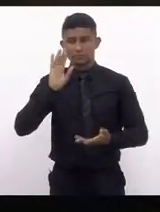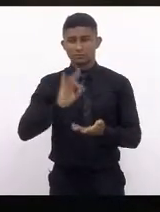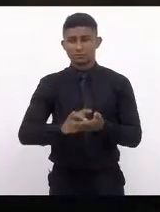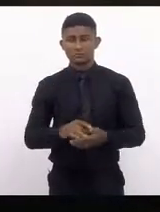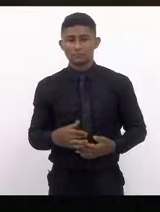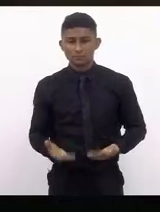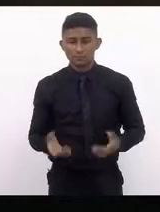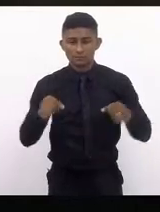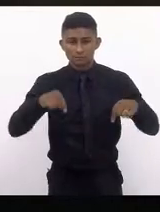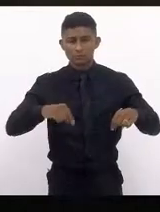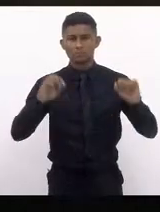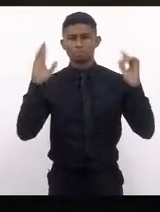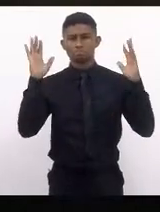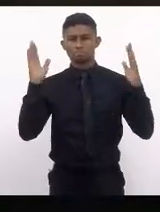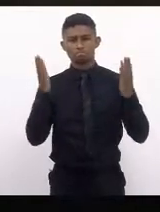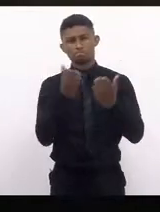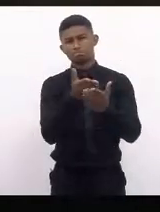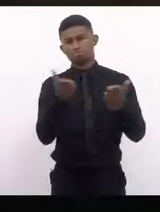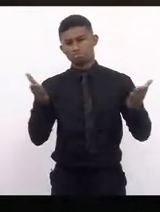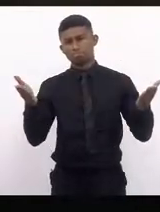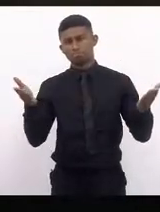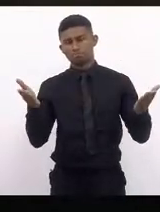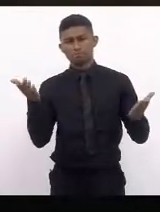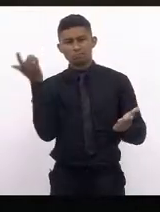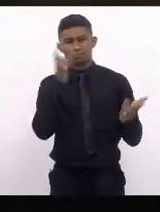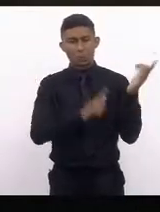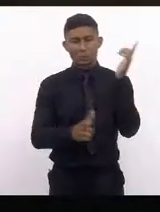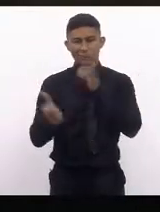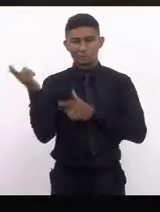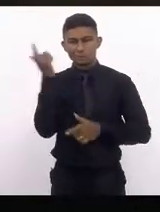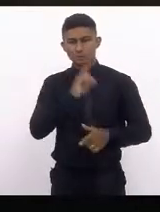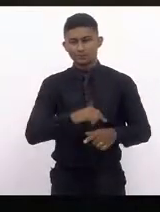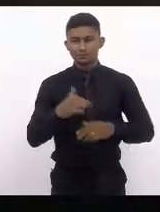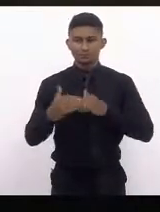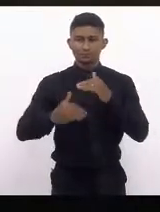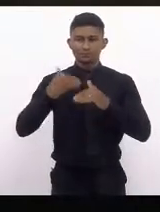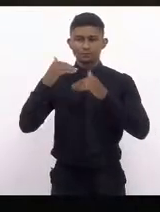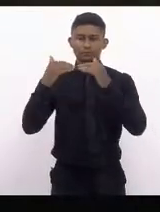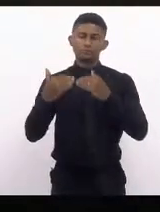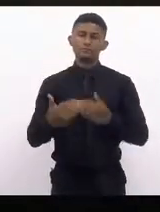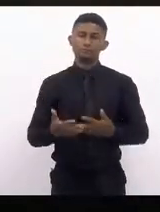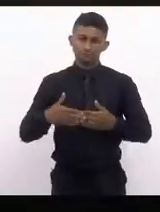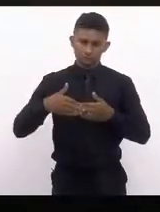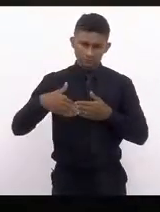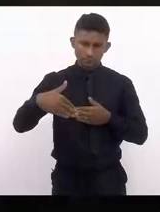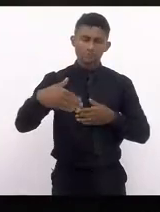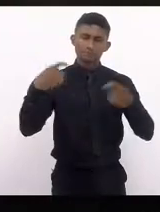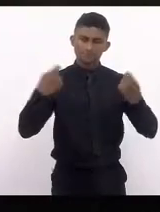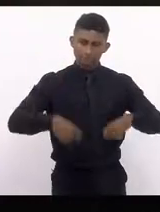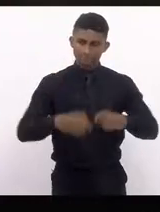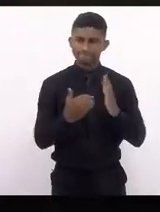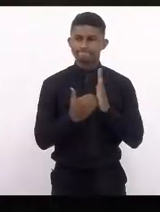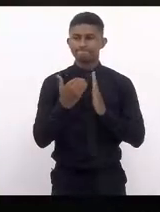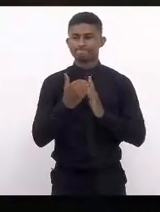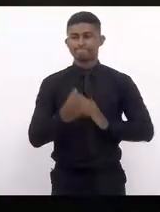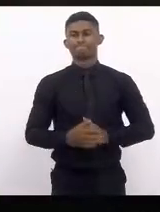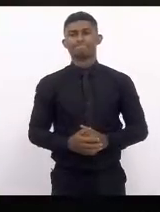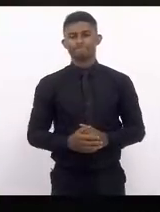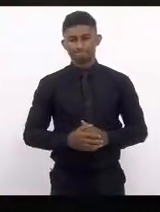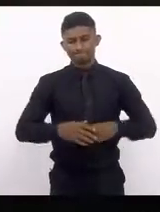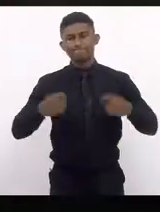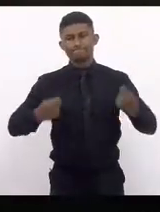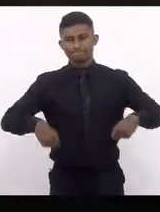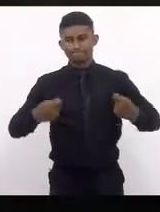a todos aqueles que conseguiram o avanço tem muito mais para avançar hoje